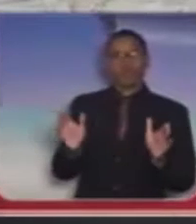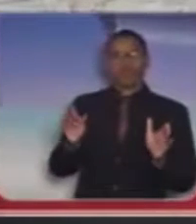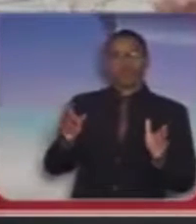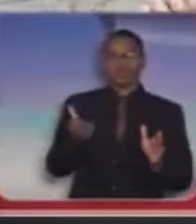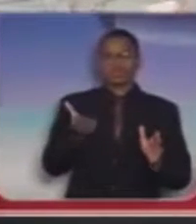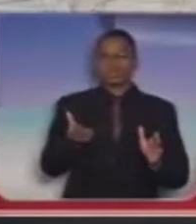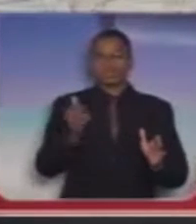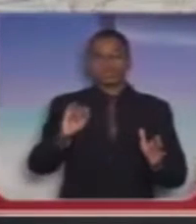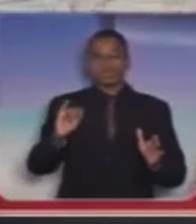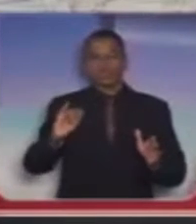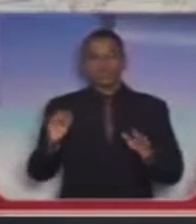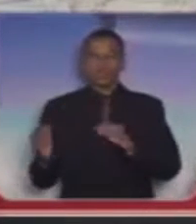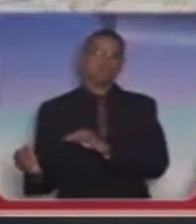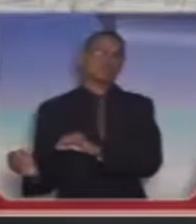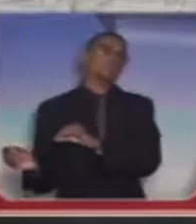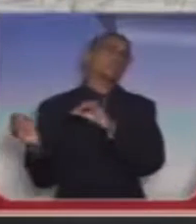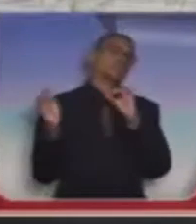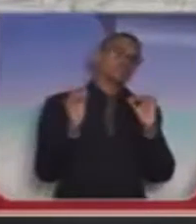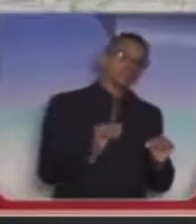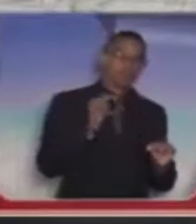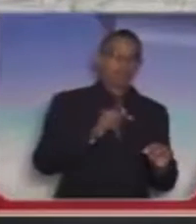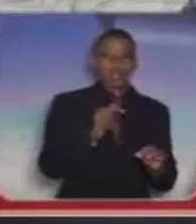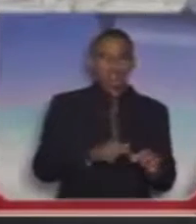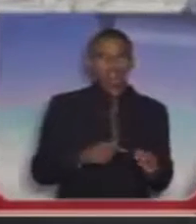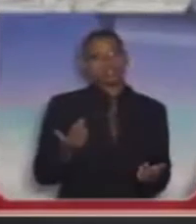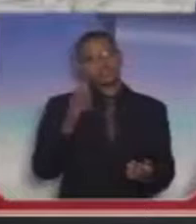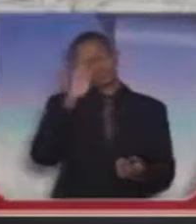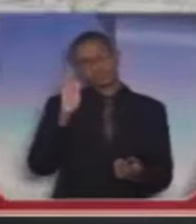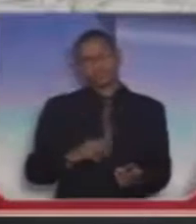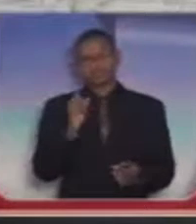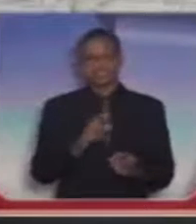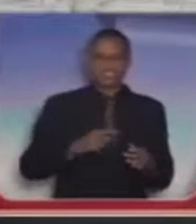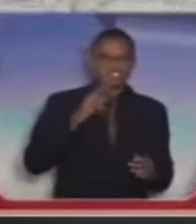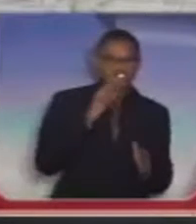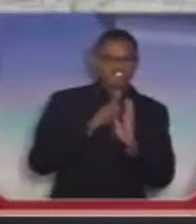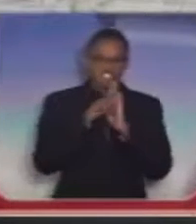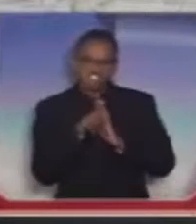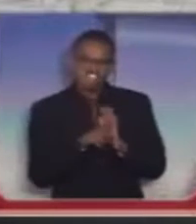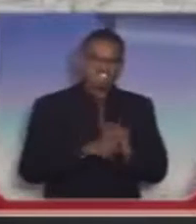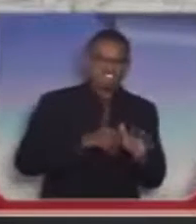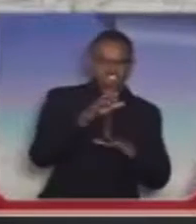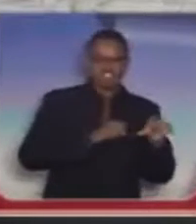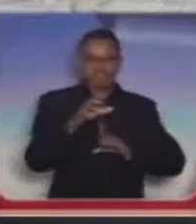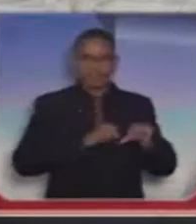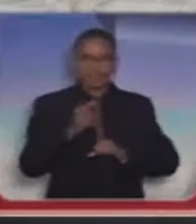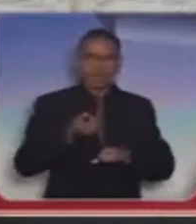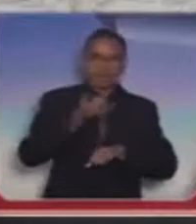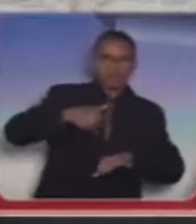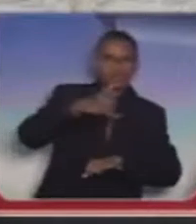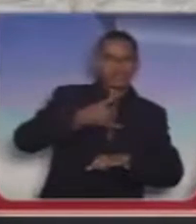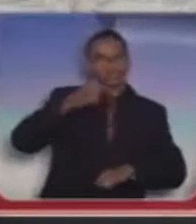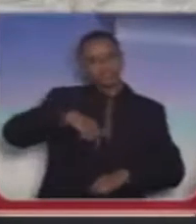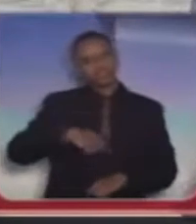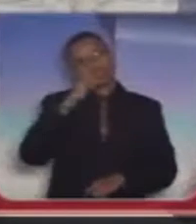entrarem aqui no território nacional explorar esse recuo é importantíssimo que são os recursos petrolíferos aqui